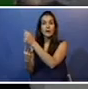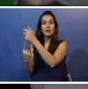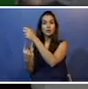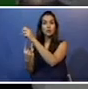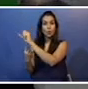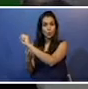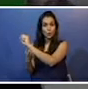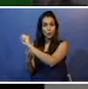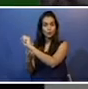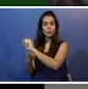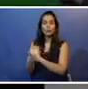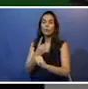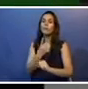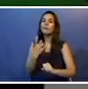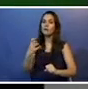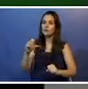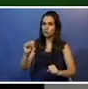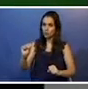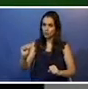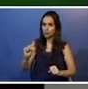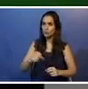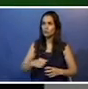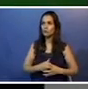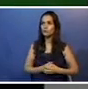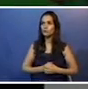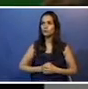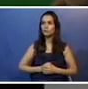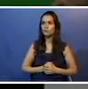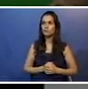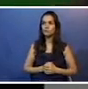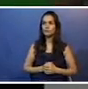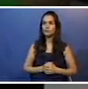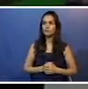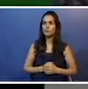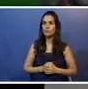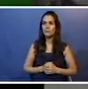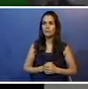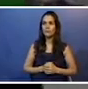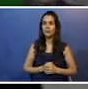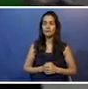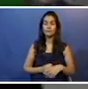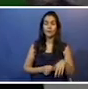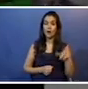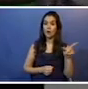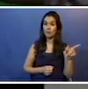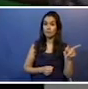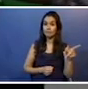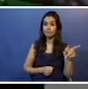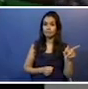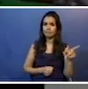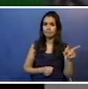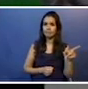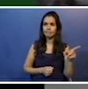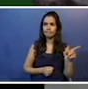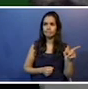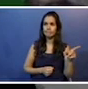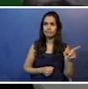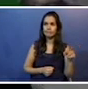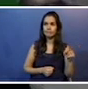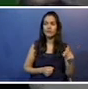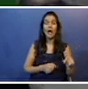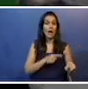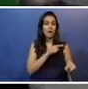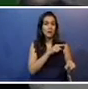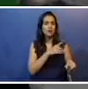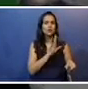Mais 10, 18. Certo? Agora, eu preciso fazer desse lado, porque